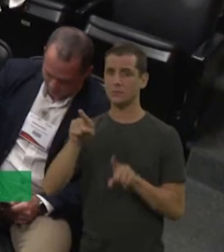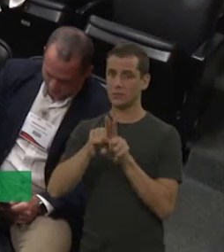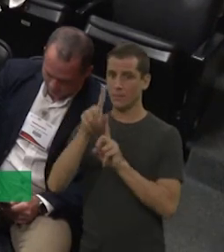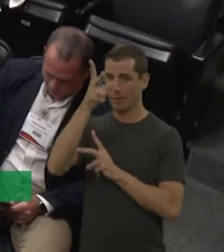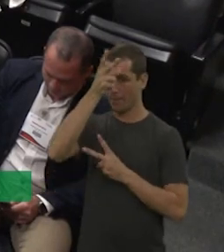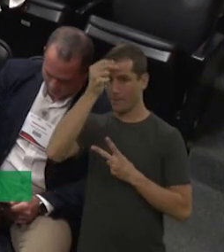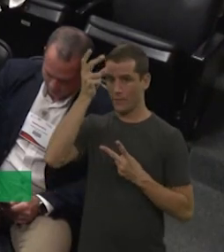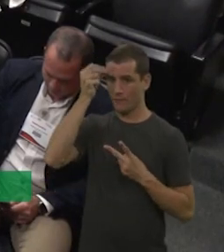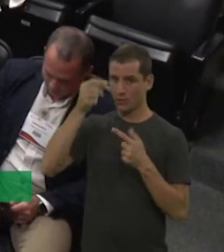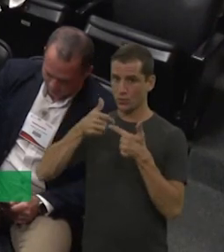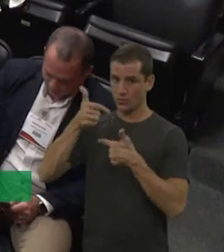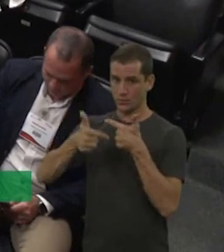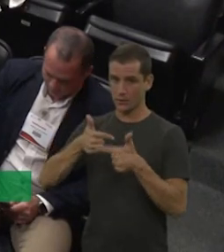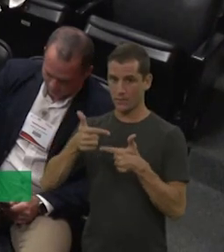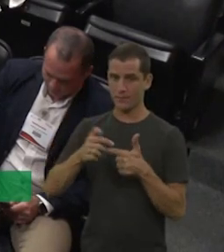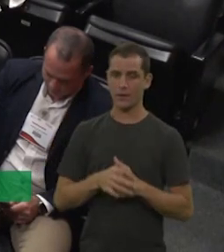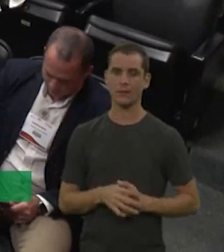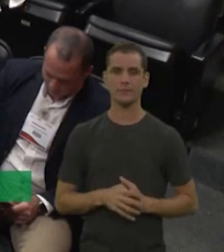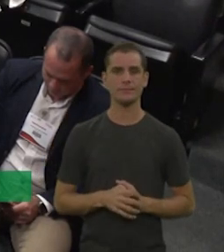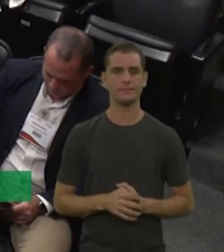Só um pouquinho.